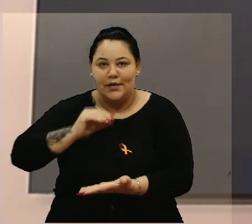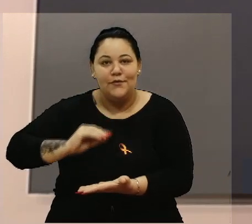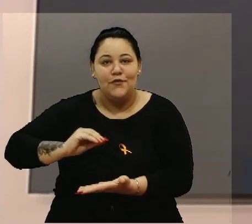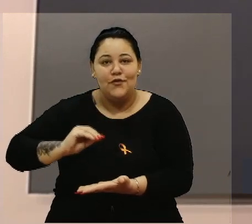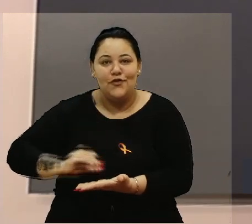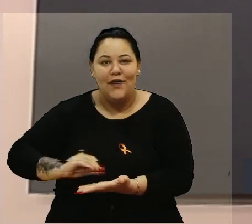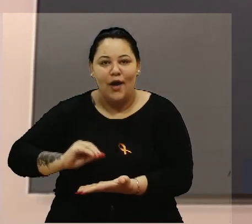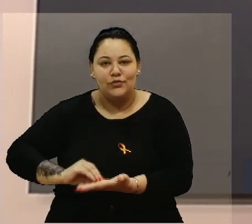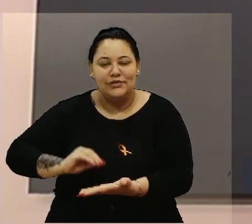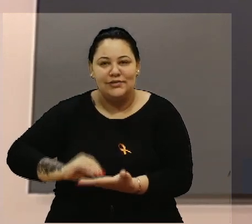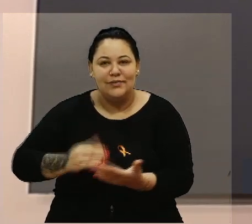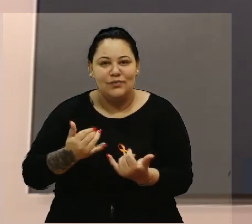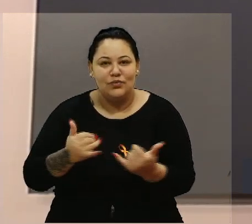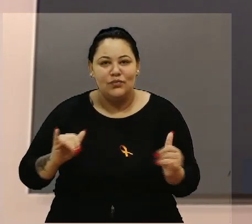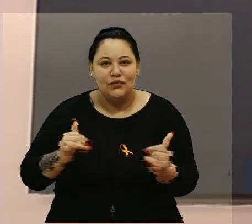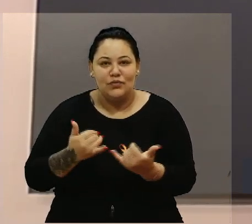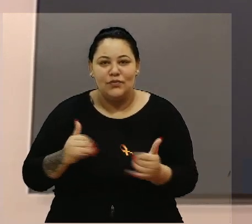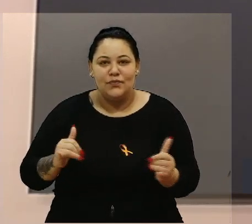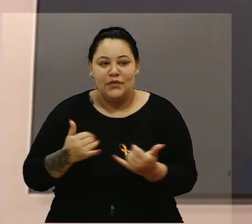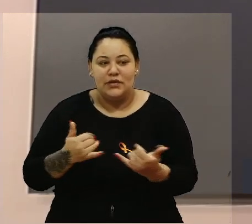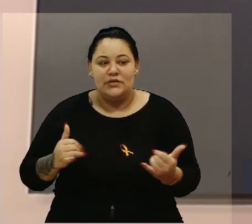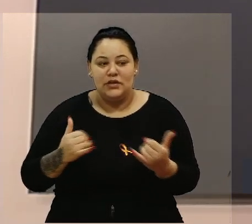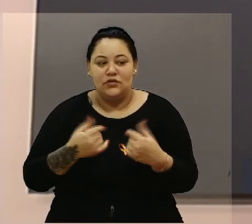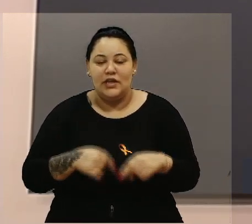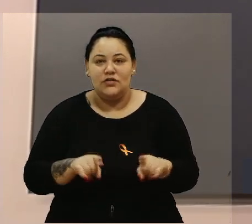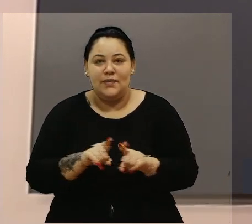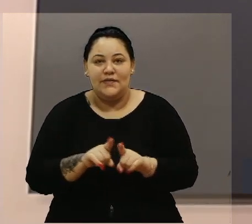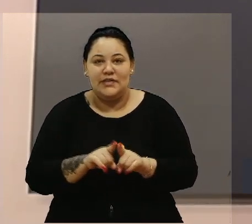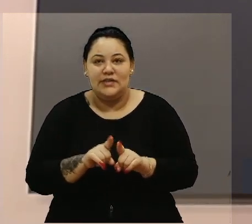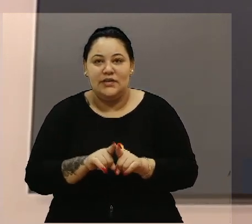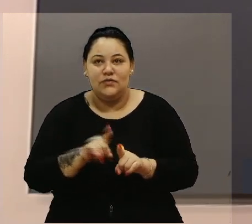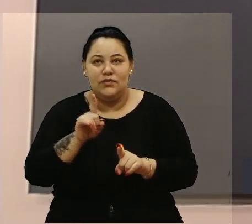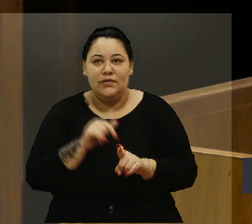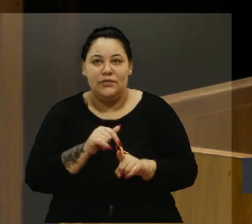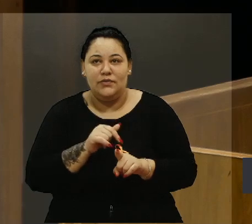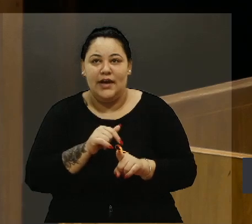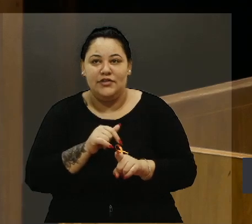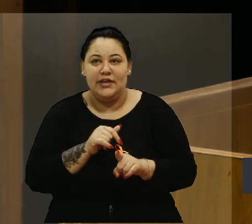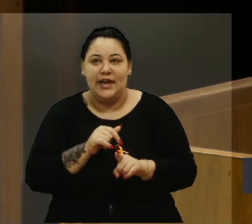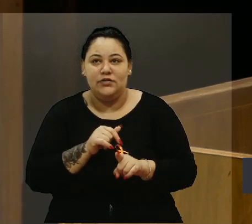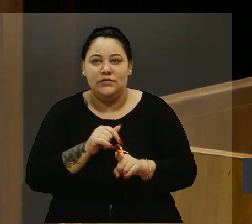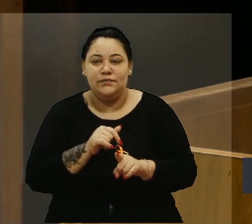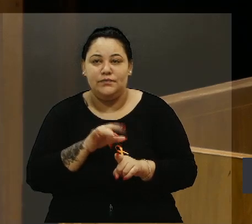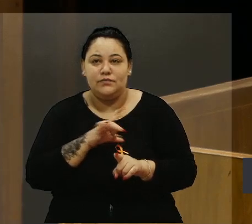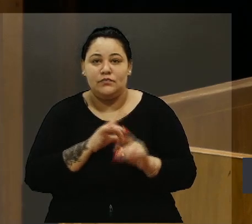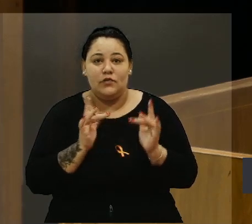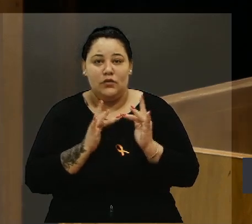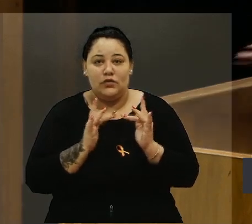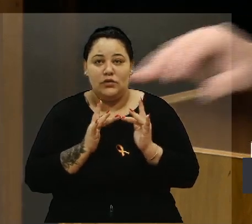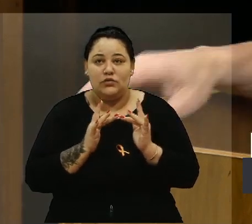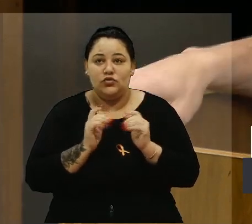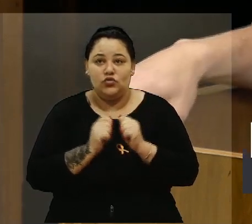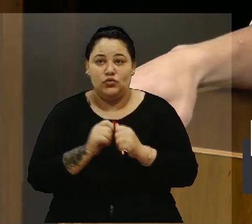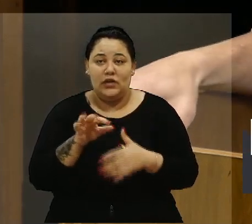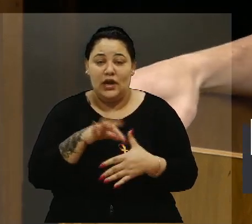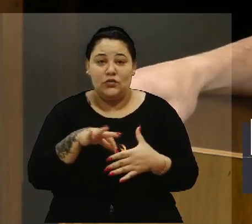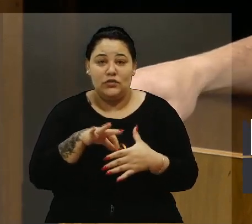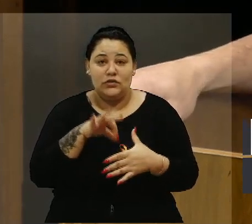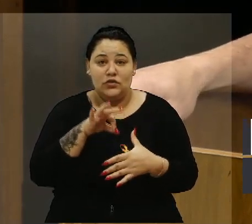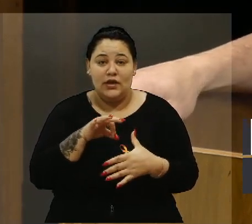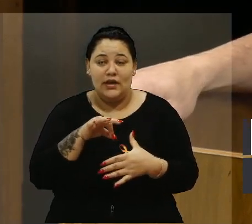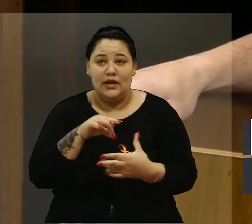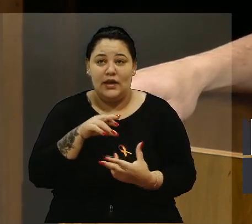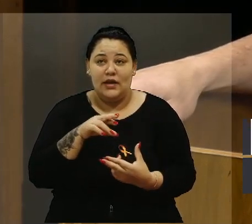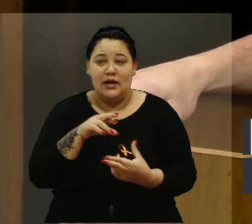eles têm pedido socorro, algum contato com a concessionária de energia elétrica, a RGE,